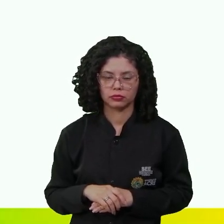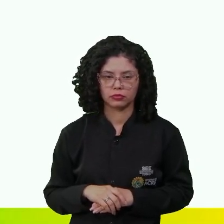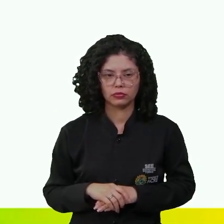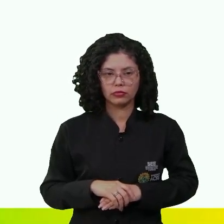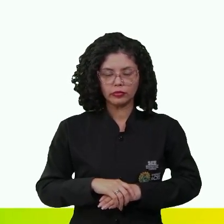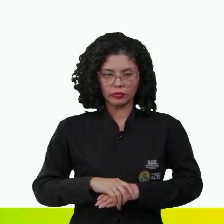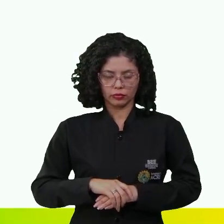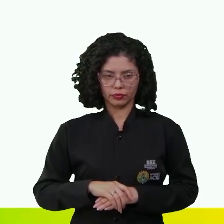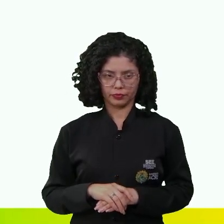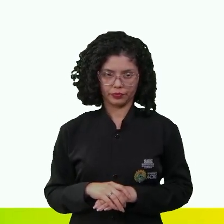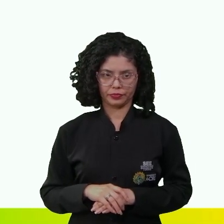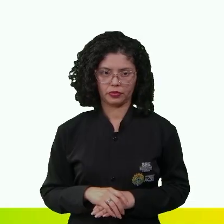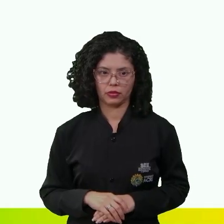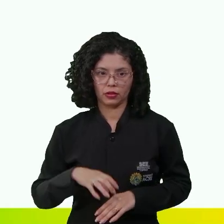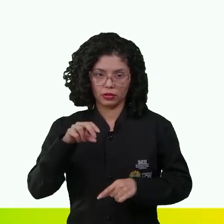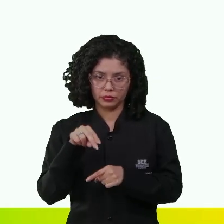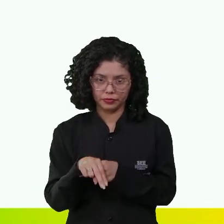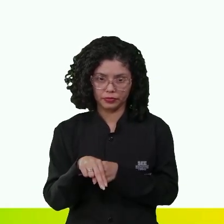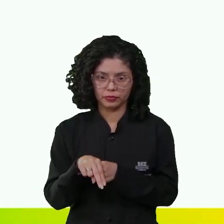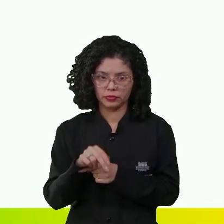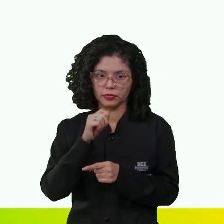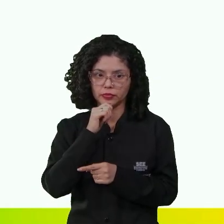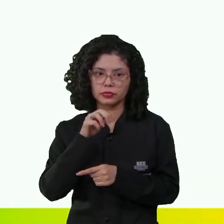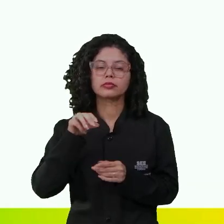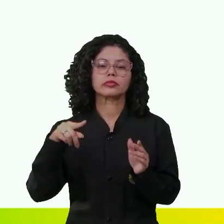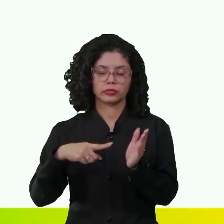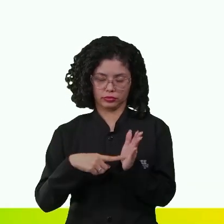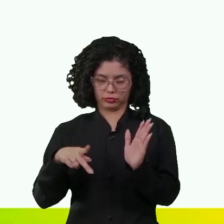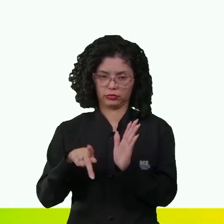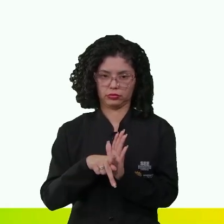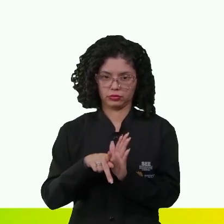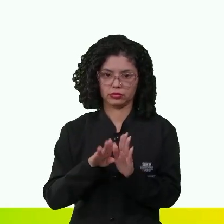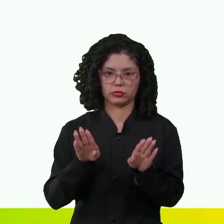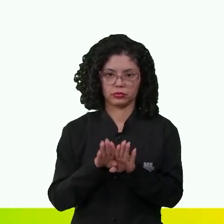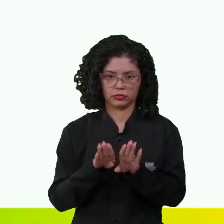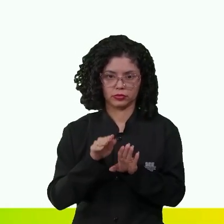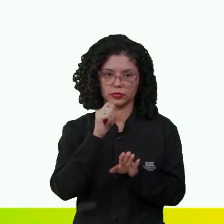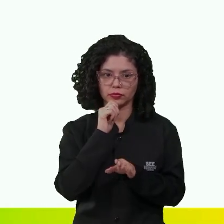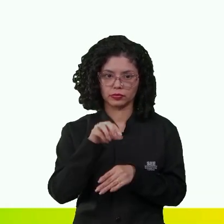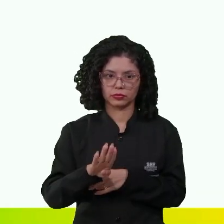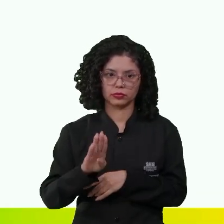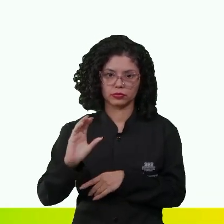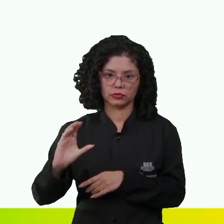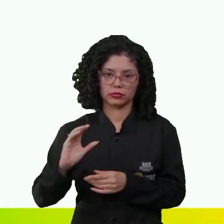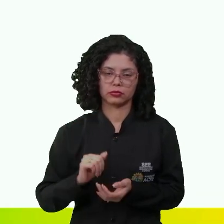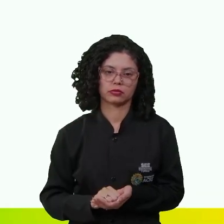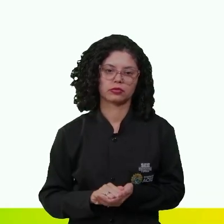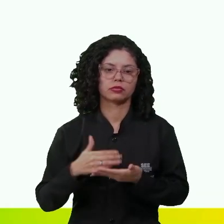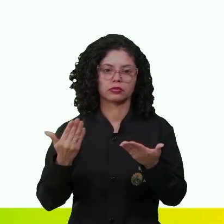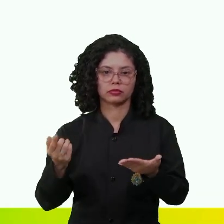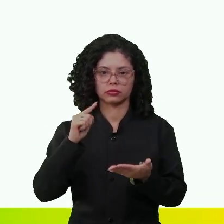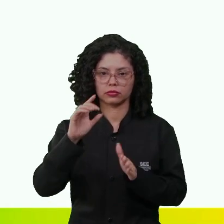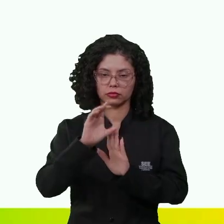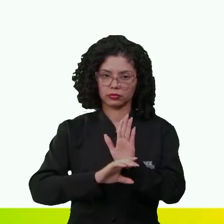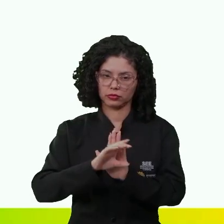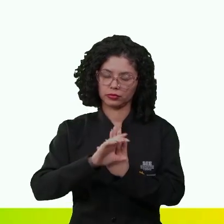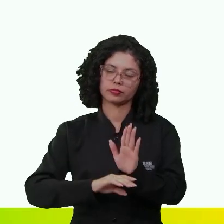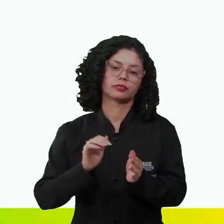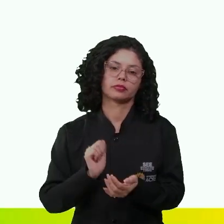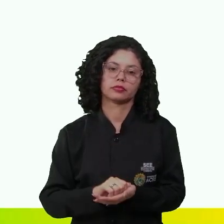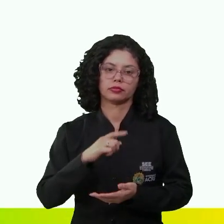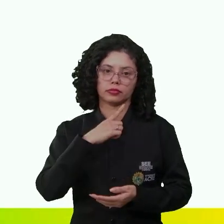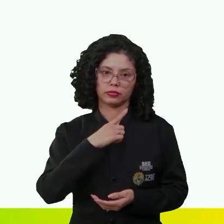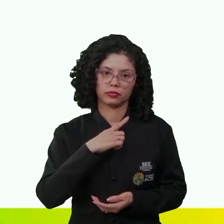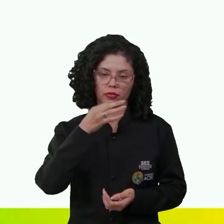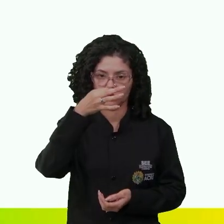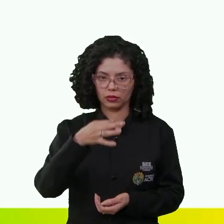isso é importante, N, ponto médio também do lado BC, para que essa definição